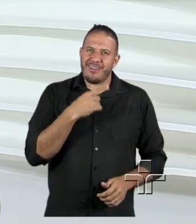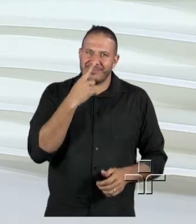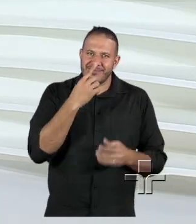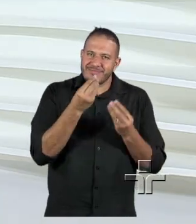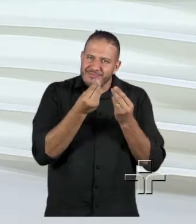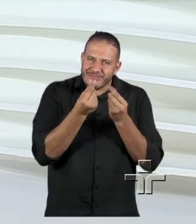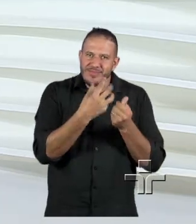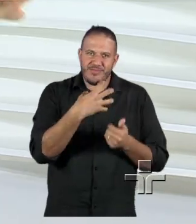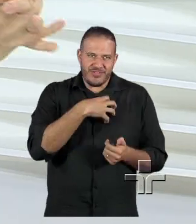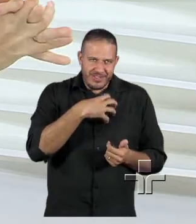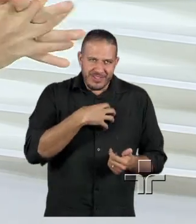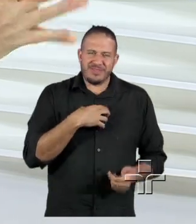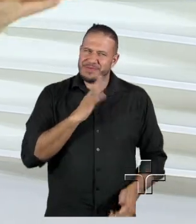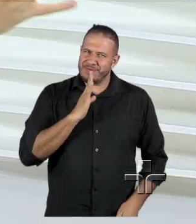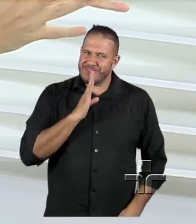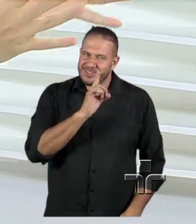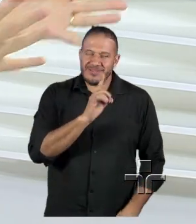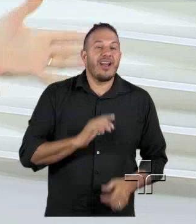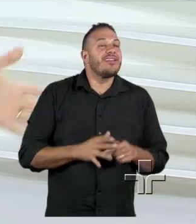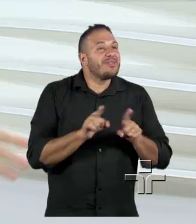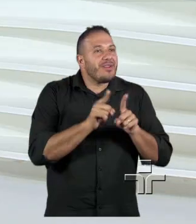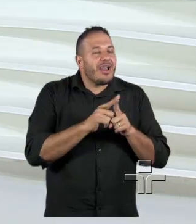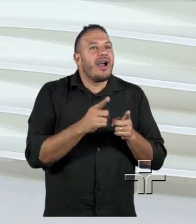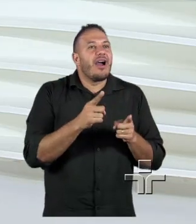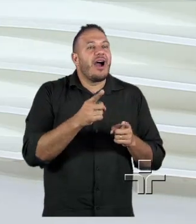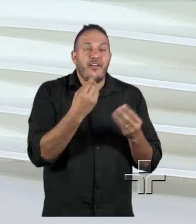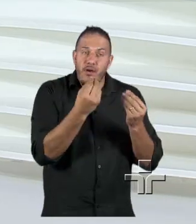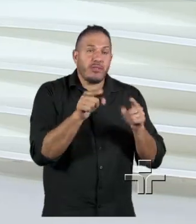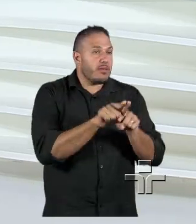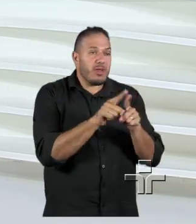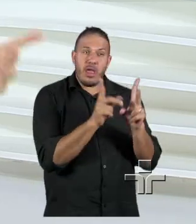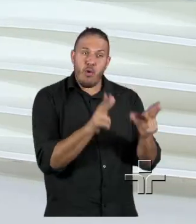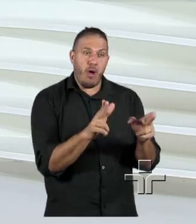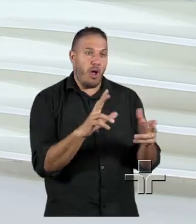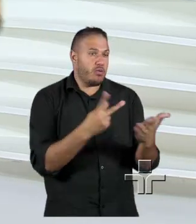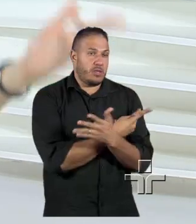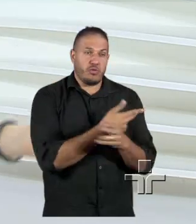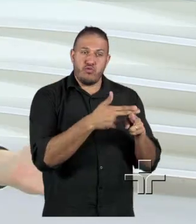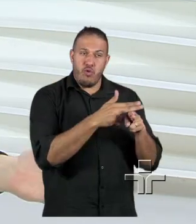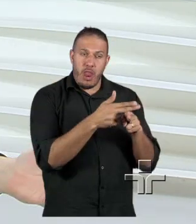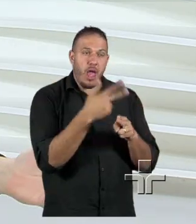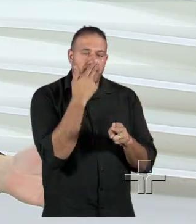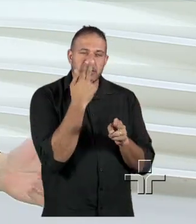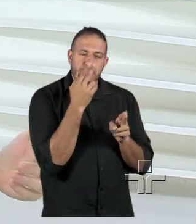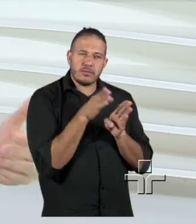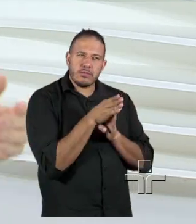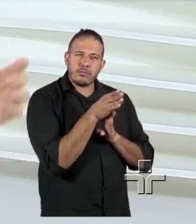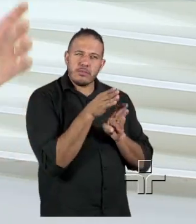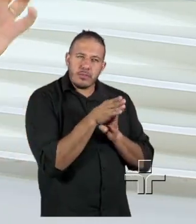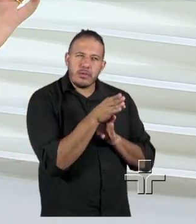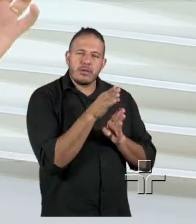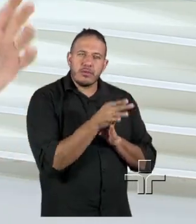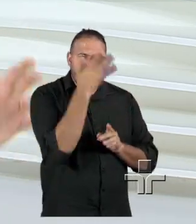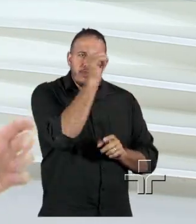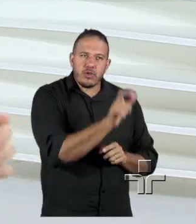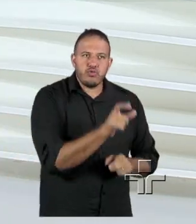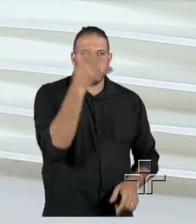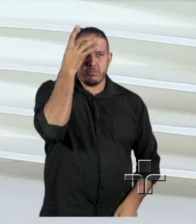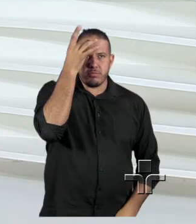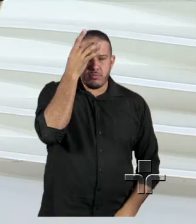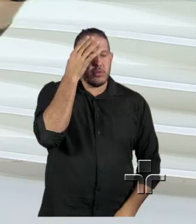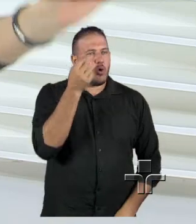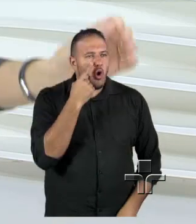rapaz. Então, a mesma coisa está acontecendo com o chocolate. Então, a gente está educando o consumidor, né? Com